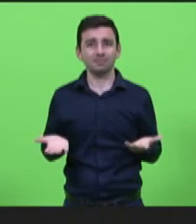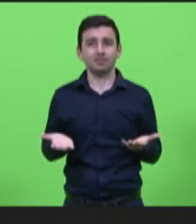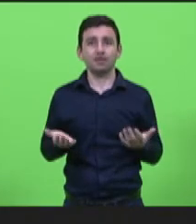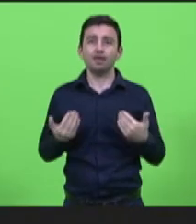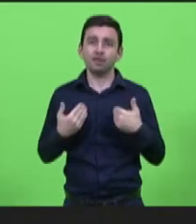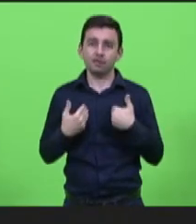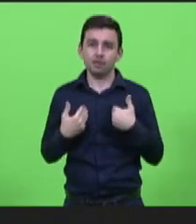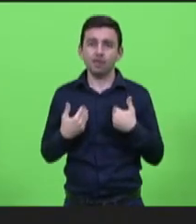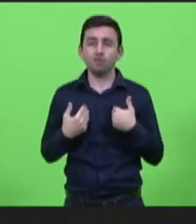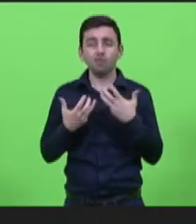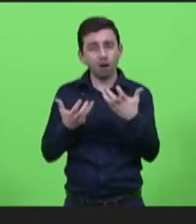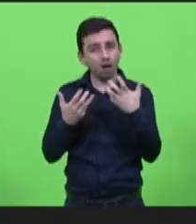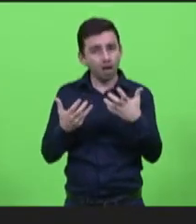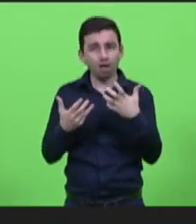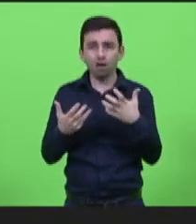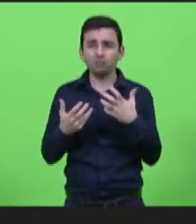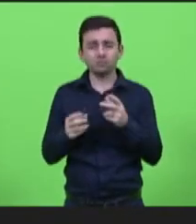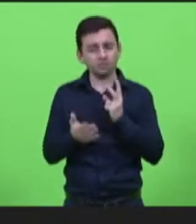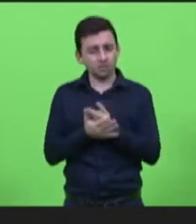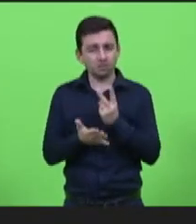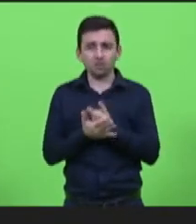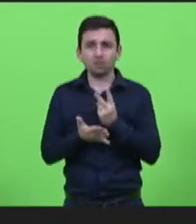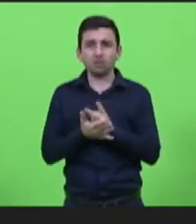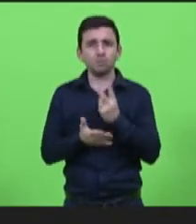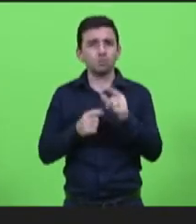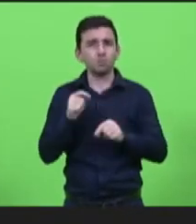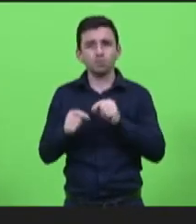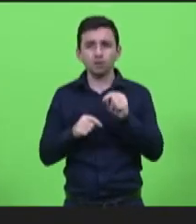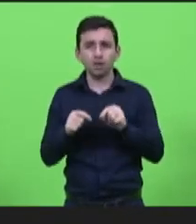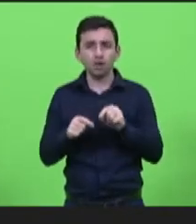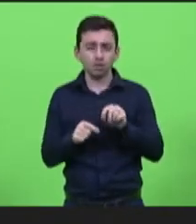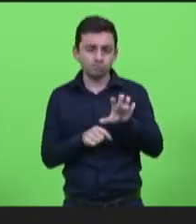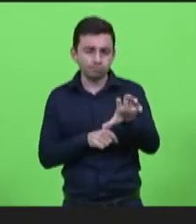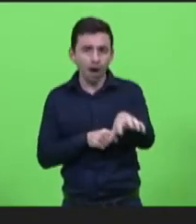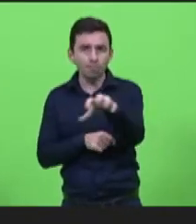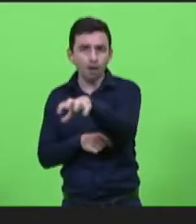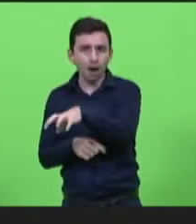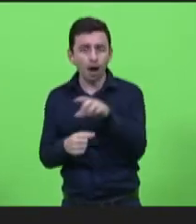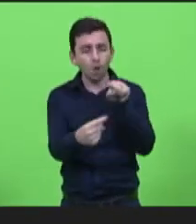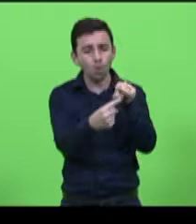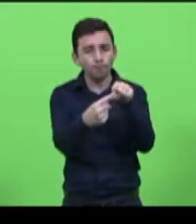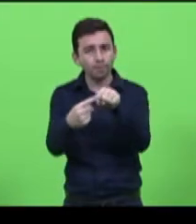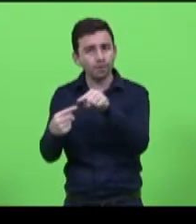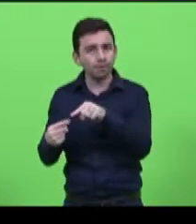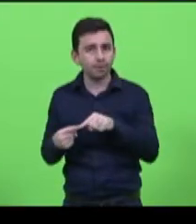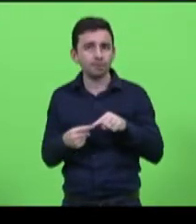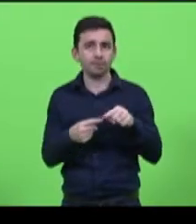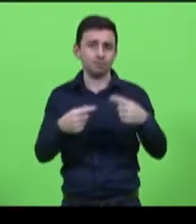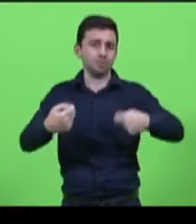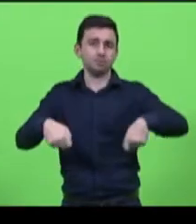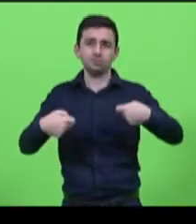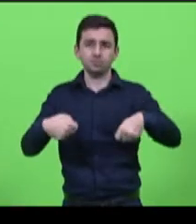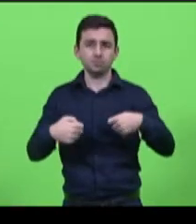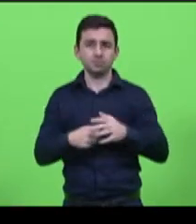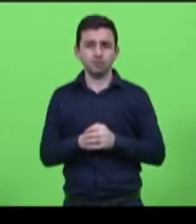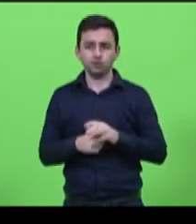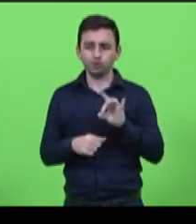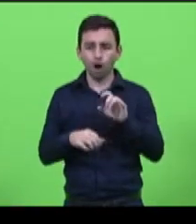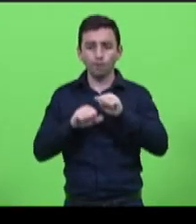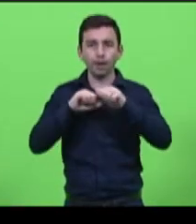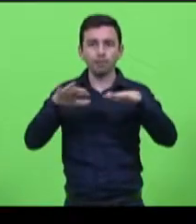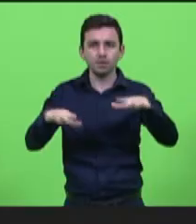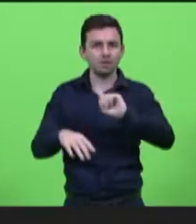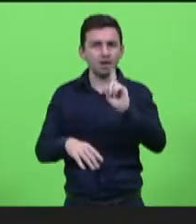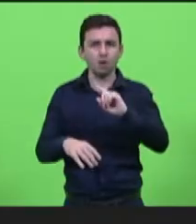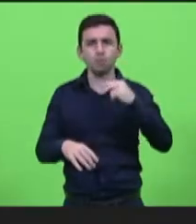que as coisas sejam feitas de forma regionalizada. Isso não só na questão de pandemia, sim na questão